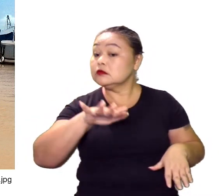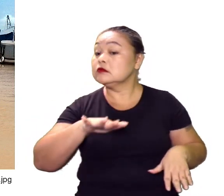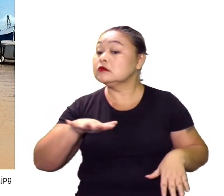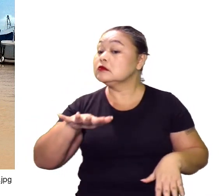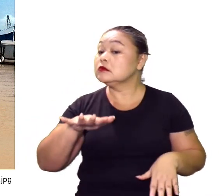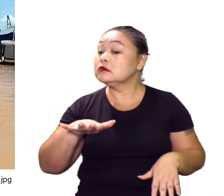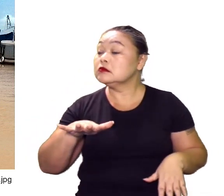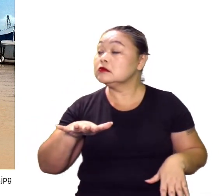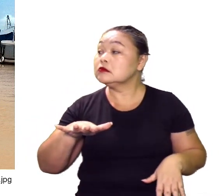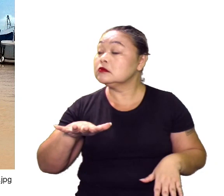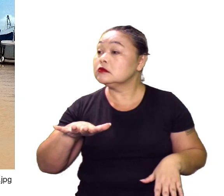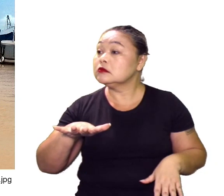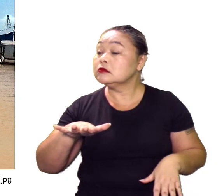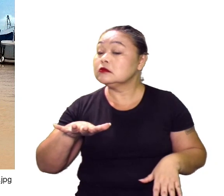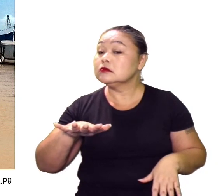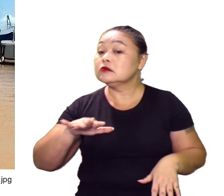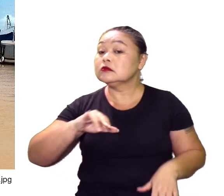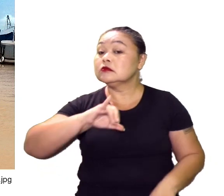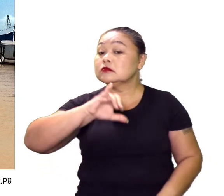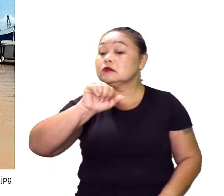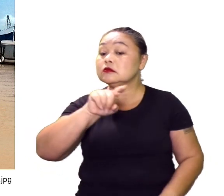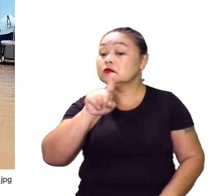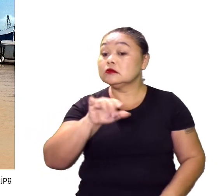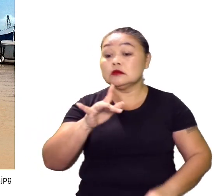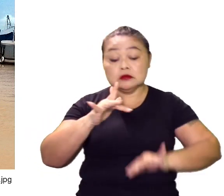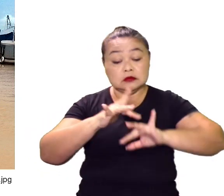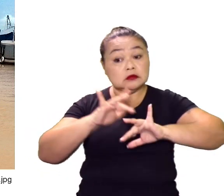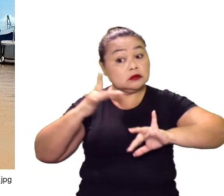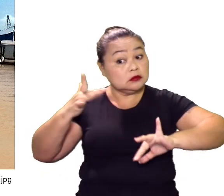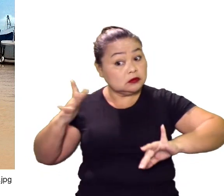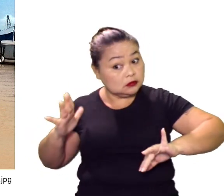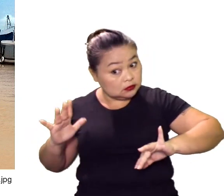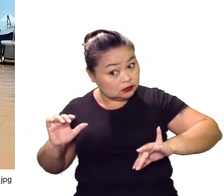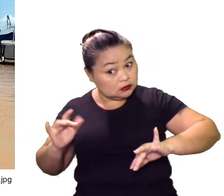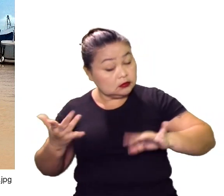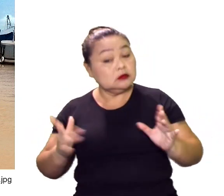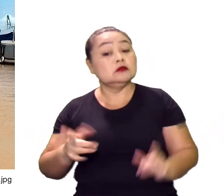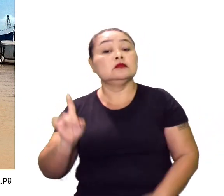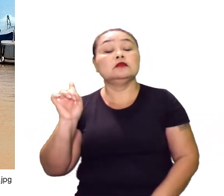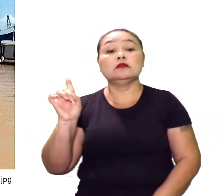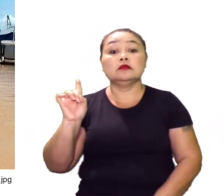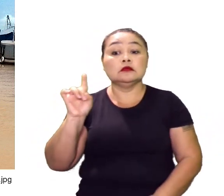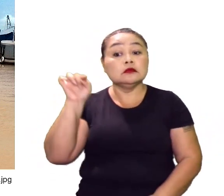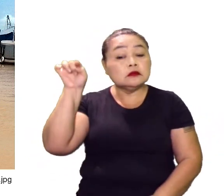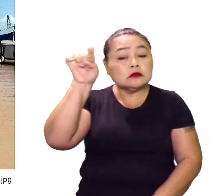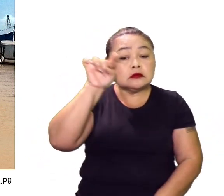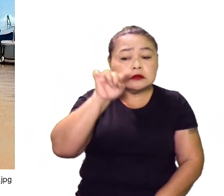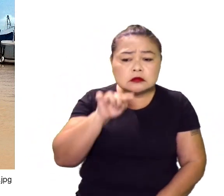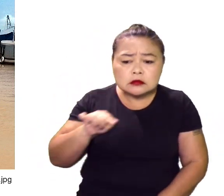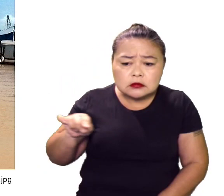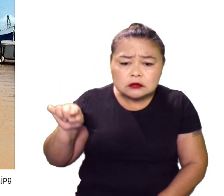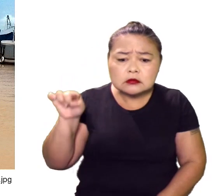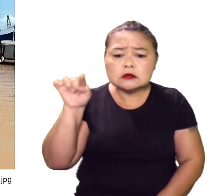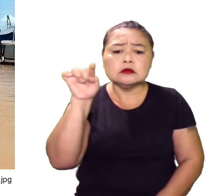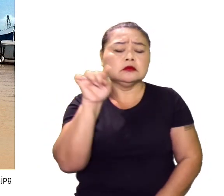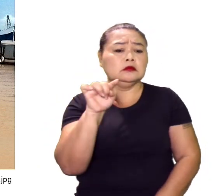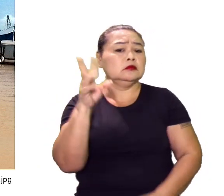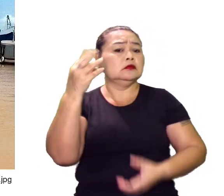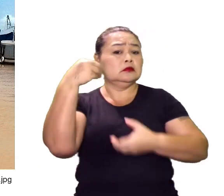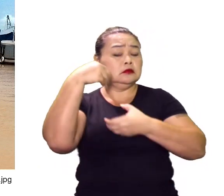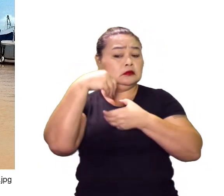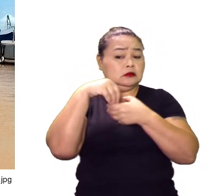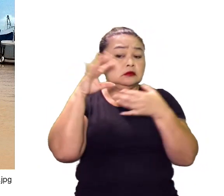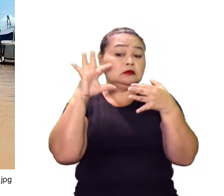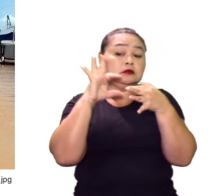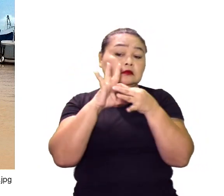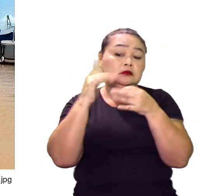grande jazida de diamante. E essas áreas, todas elas, estão dentro do